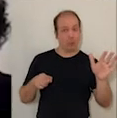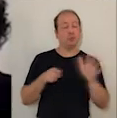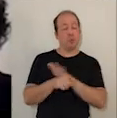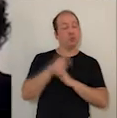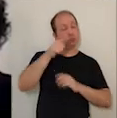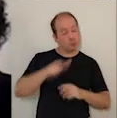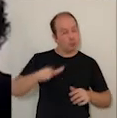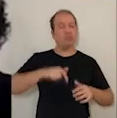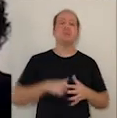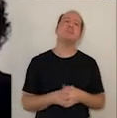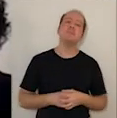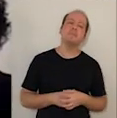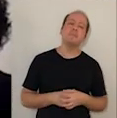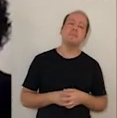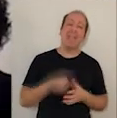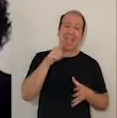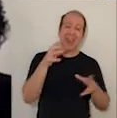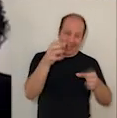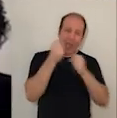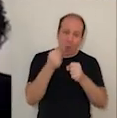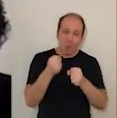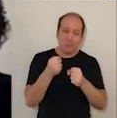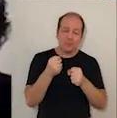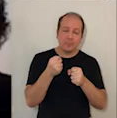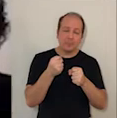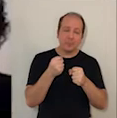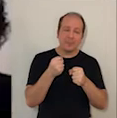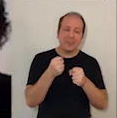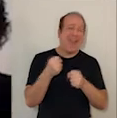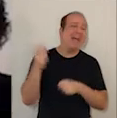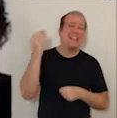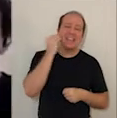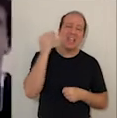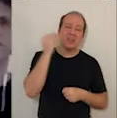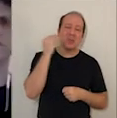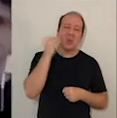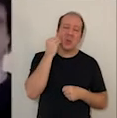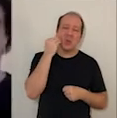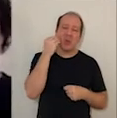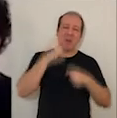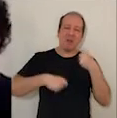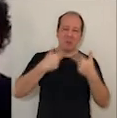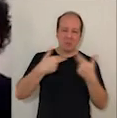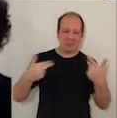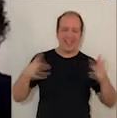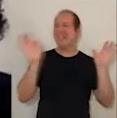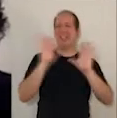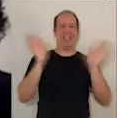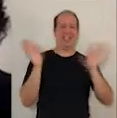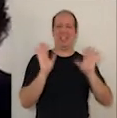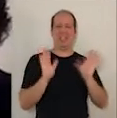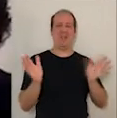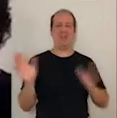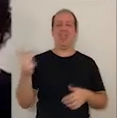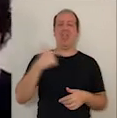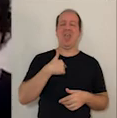vez. Ele a agarrou? Ele tocou a senhora de modo indecente? Não. Fui eu